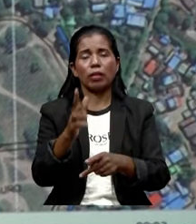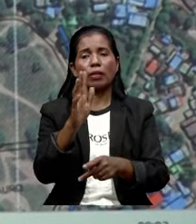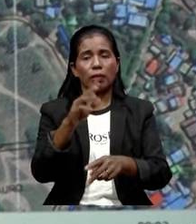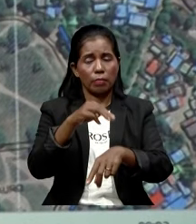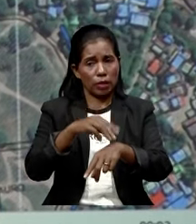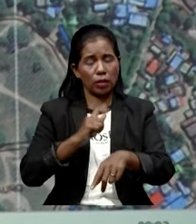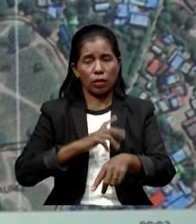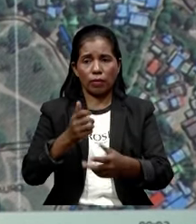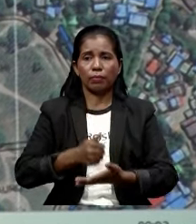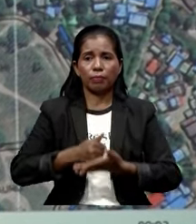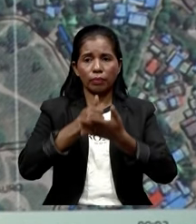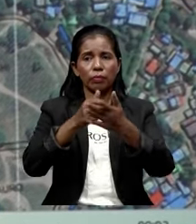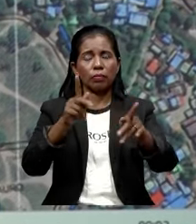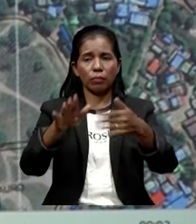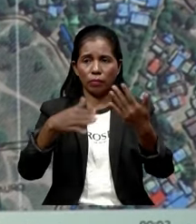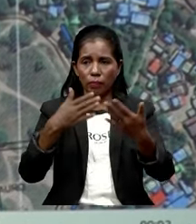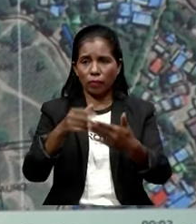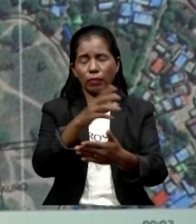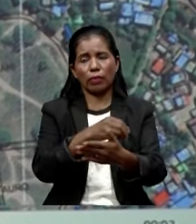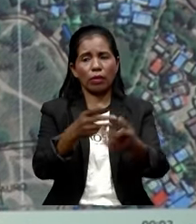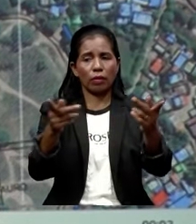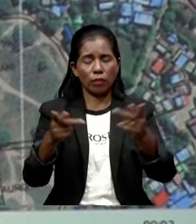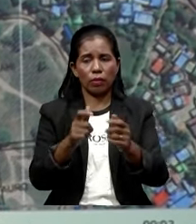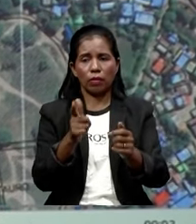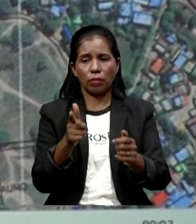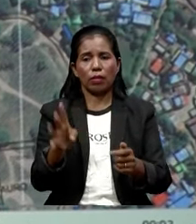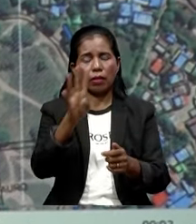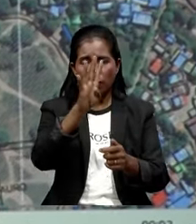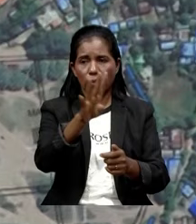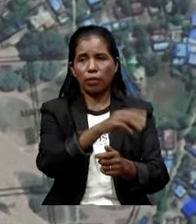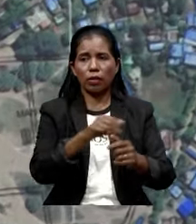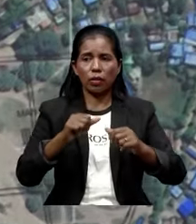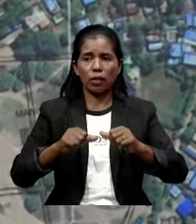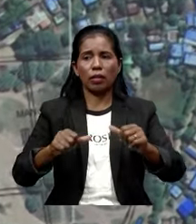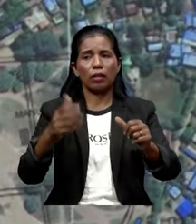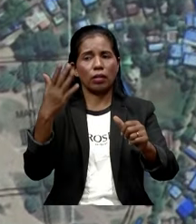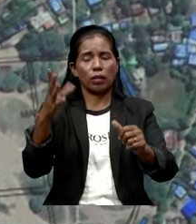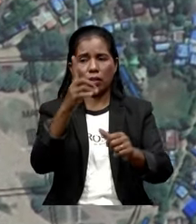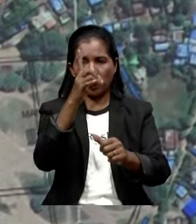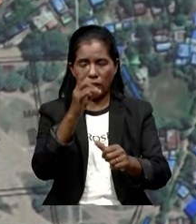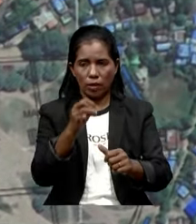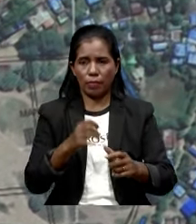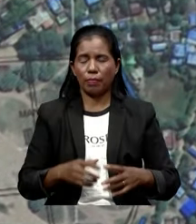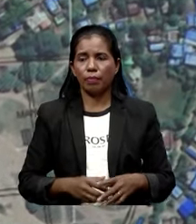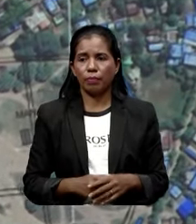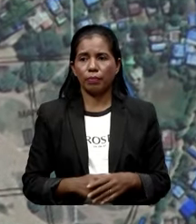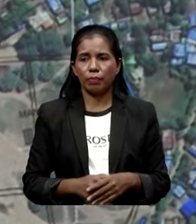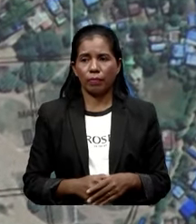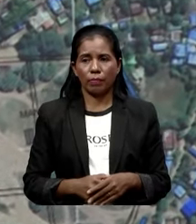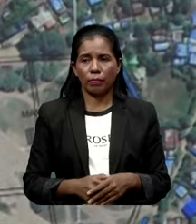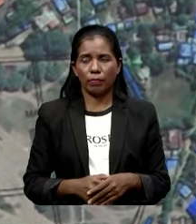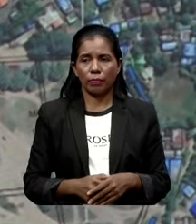bele ralo atendimento para peregrino Sira, no Mos pós Rua Nulo restringat, mas se cobre ira de lilara. Se